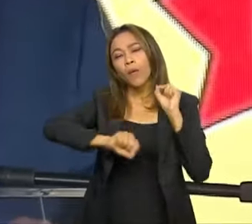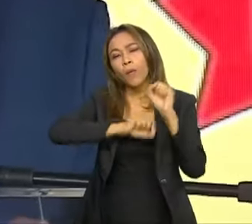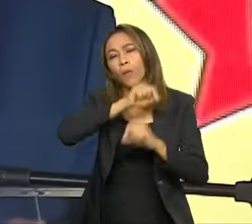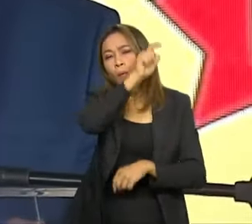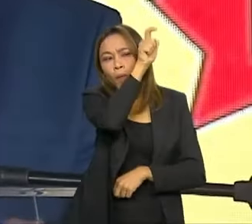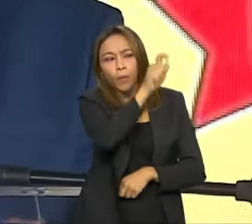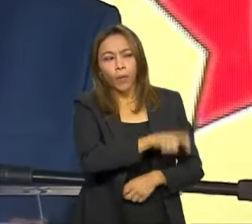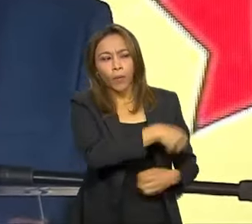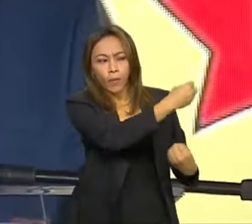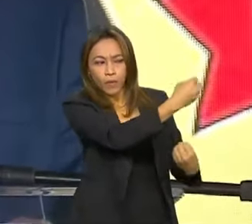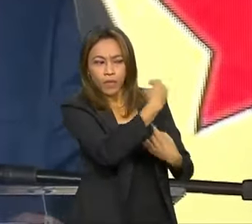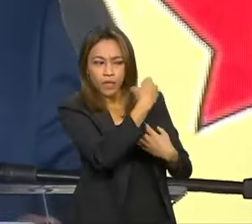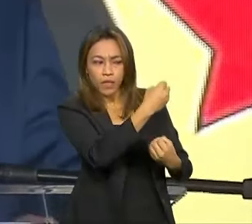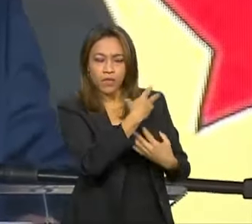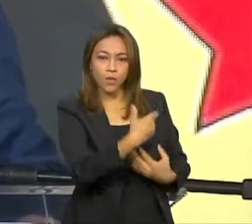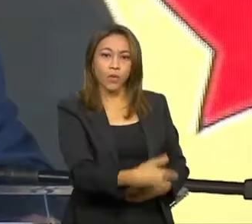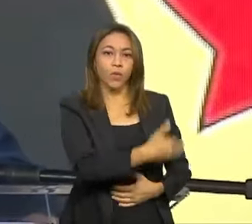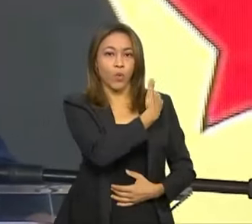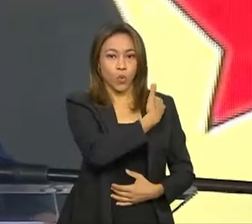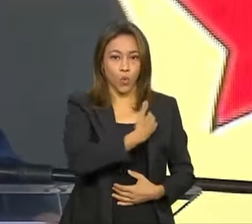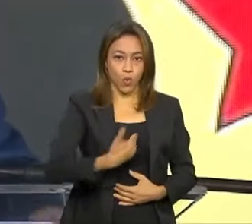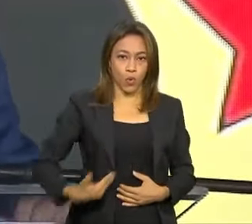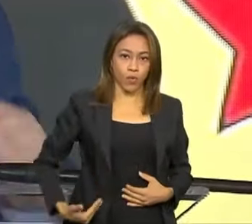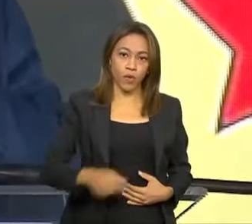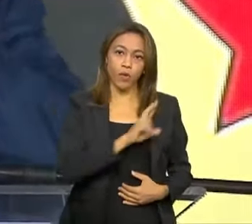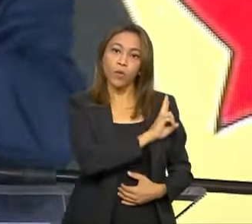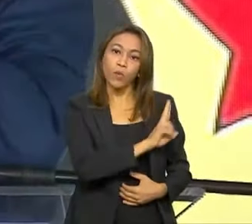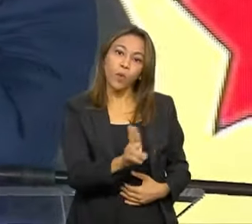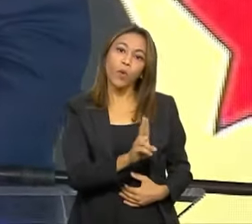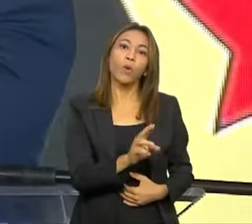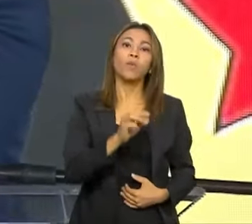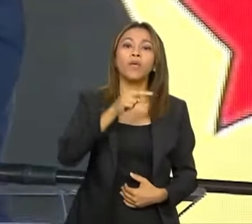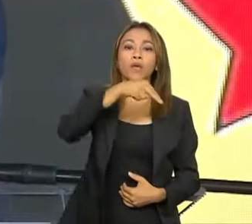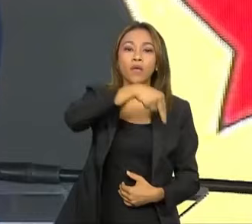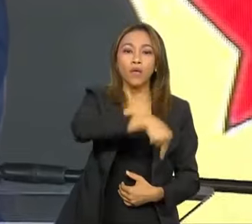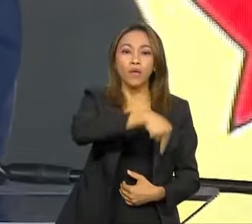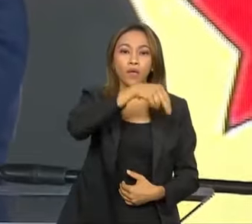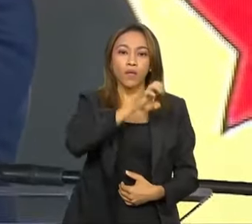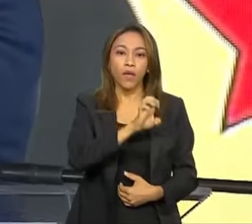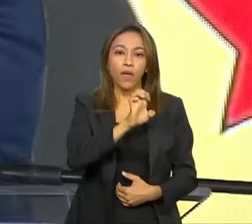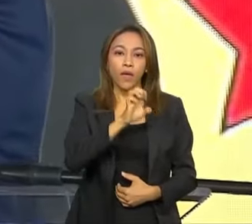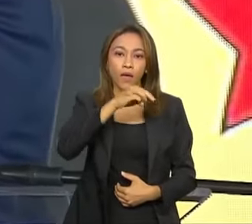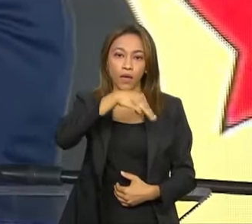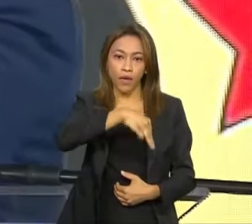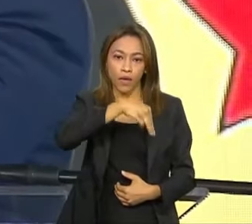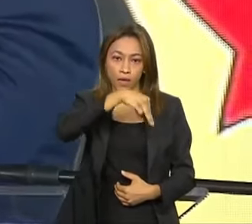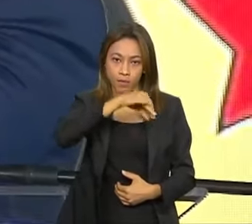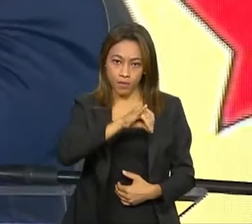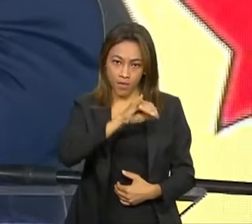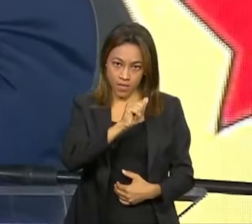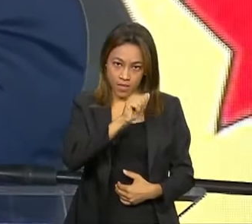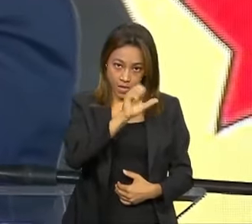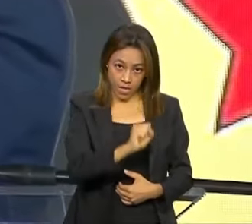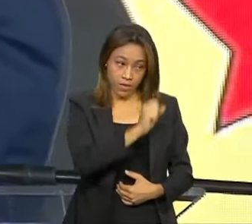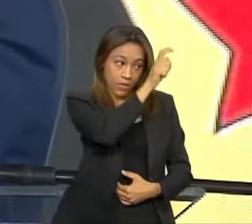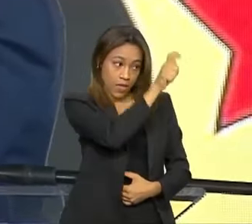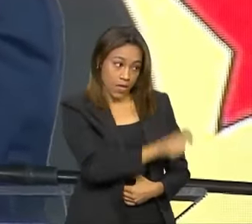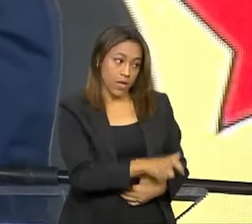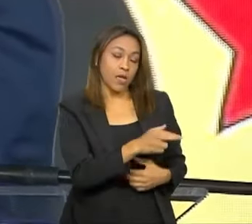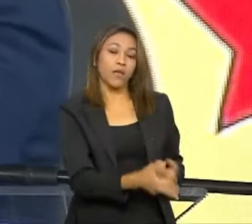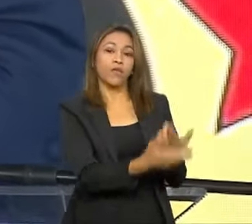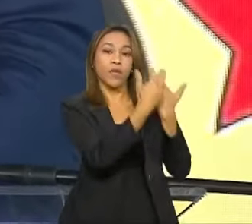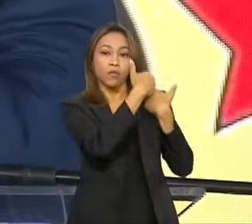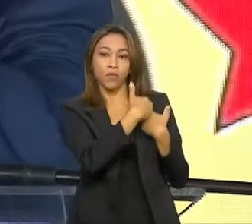grande governador bíblico, Neemias. Ele, senhor presidente, teve a missão de reconstruir os muros